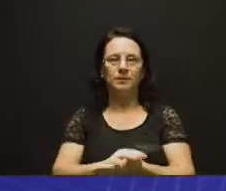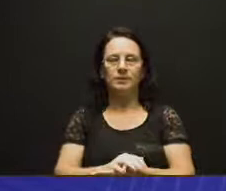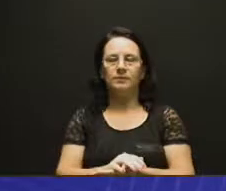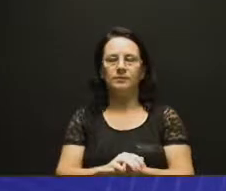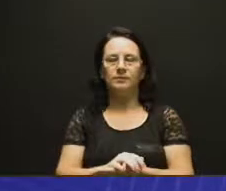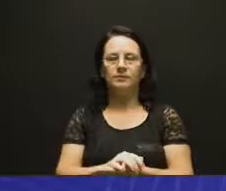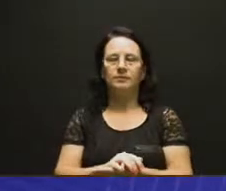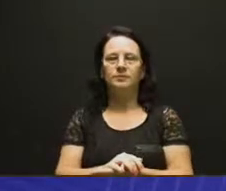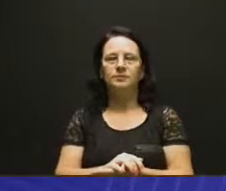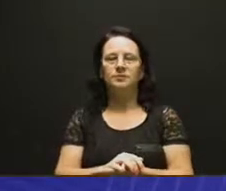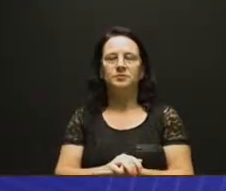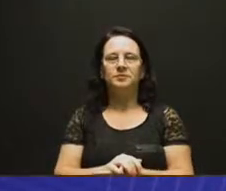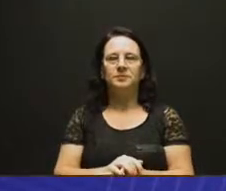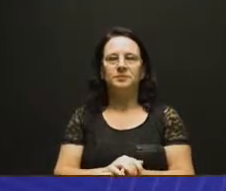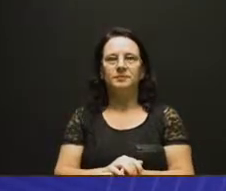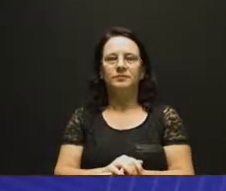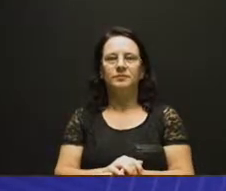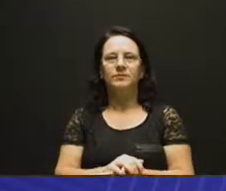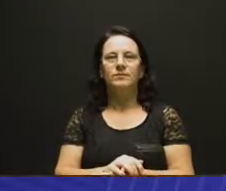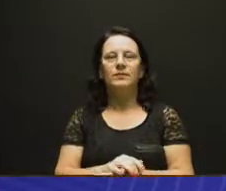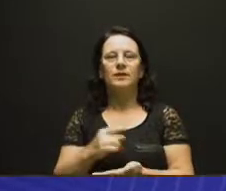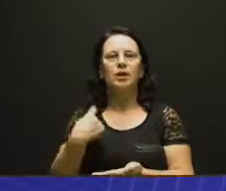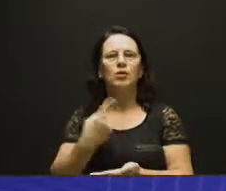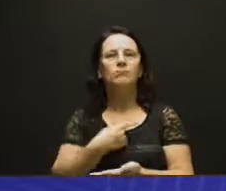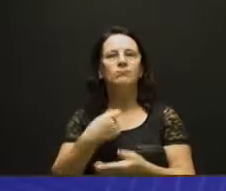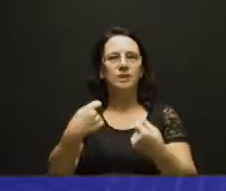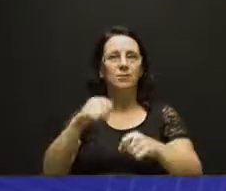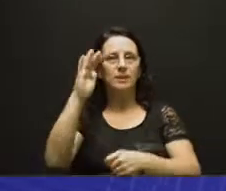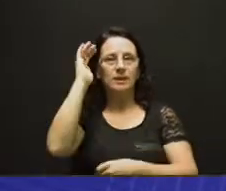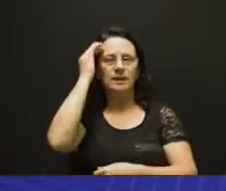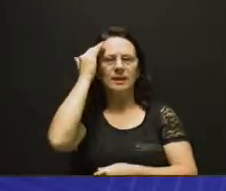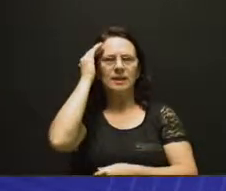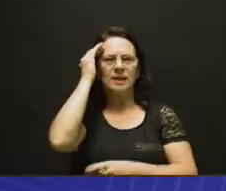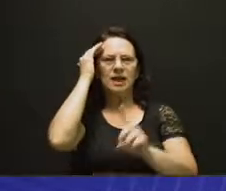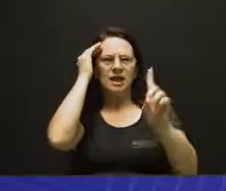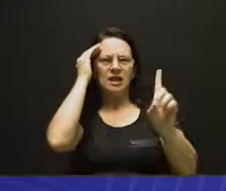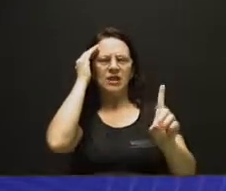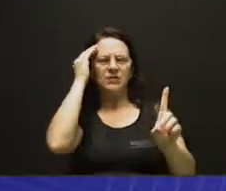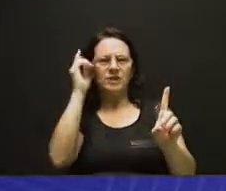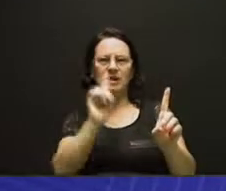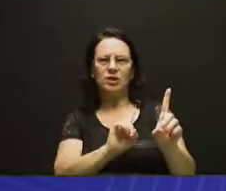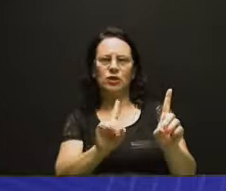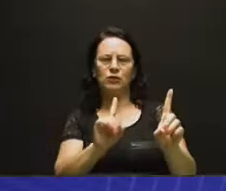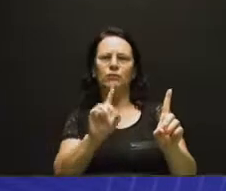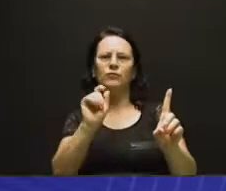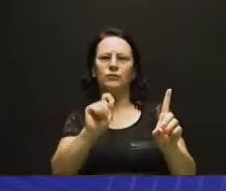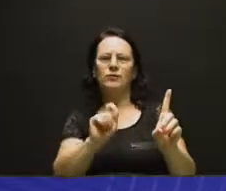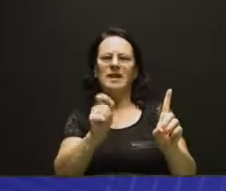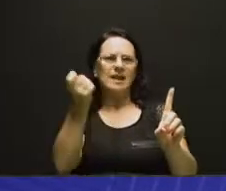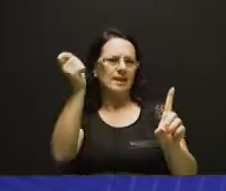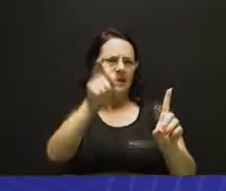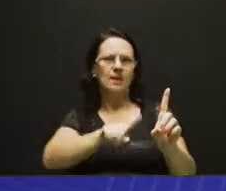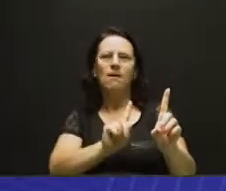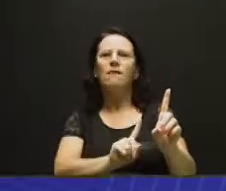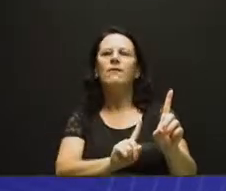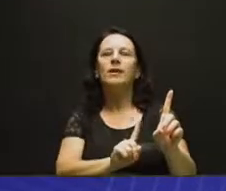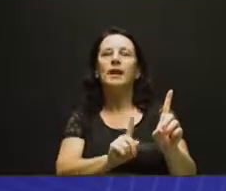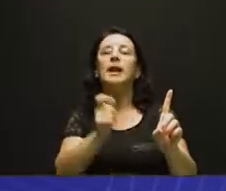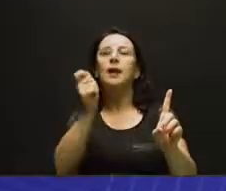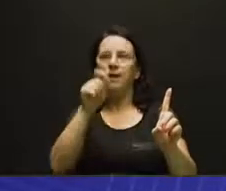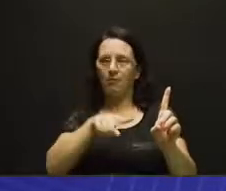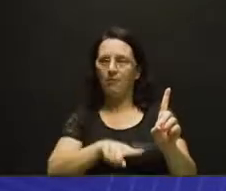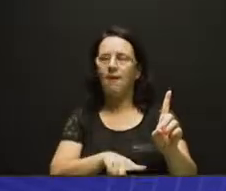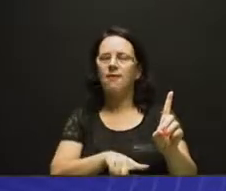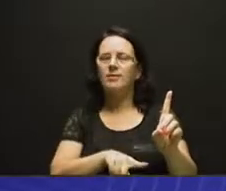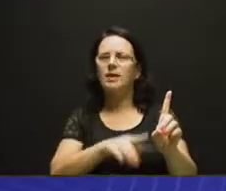então a gente que fique claro que a deficiência não é sinônimo de ineficiência e nem de incapacidade tá